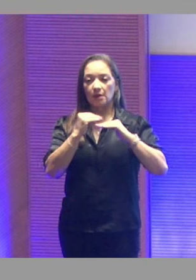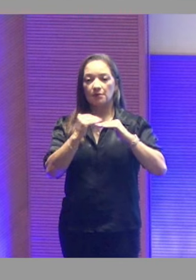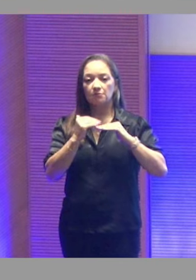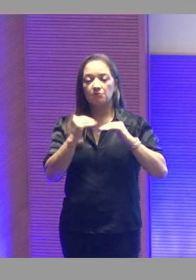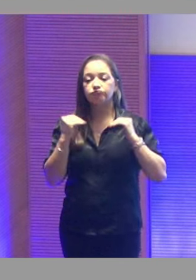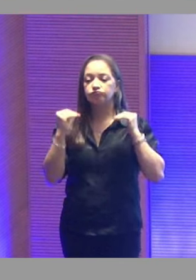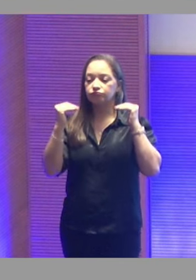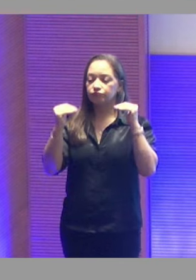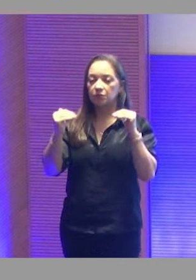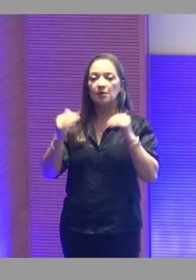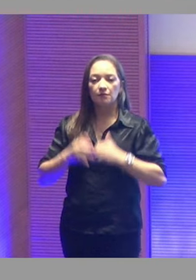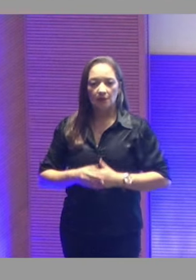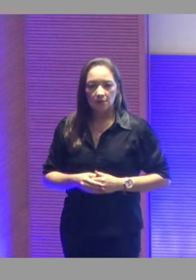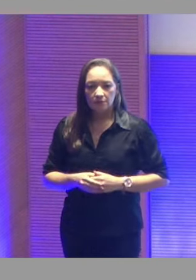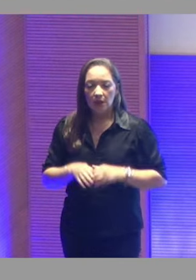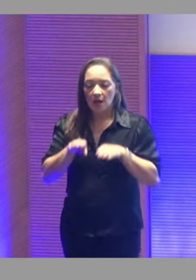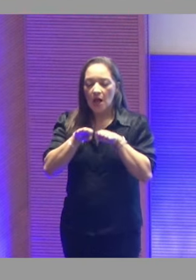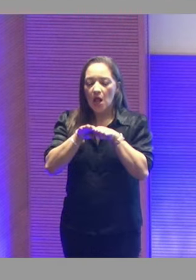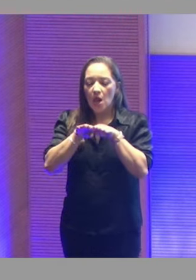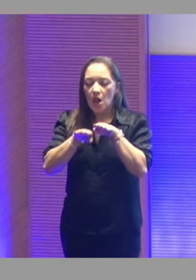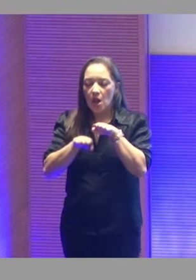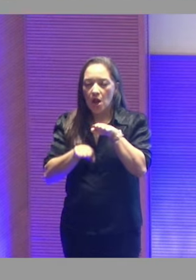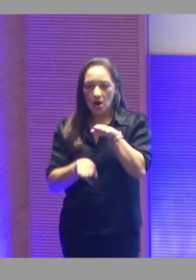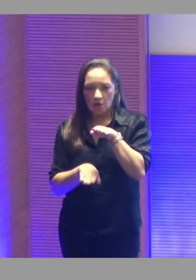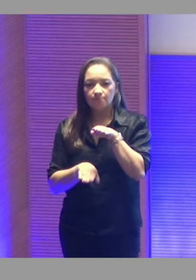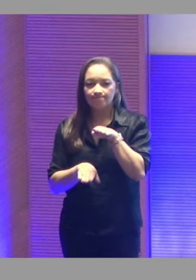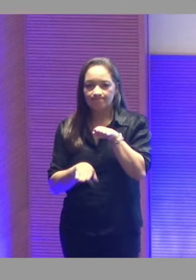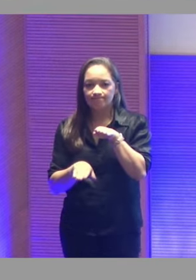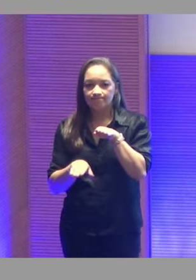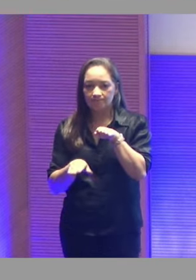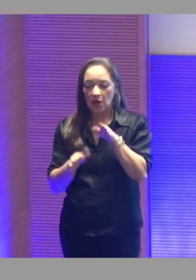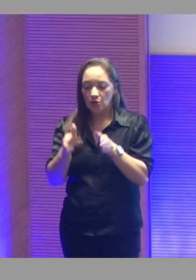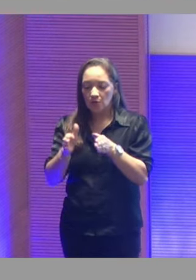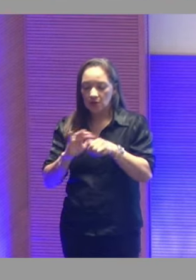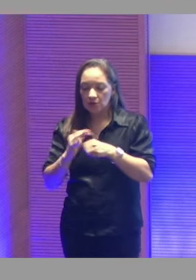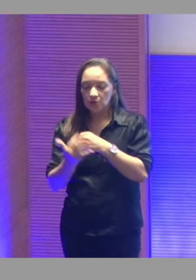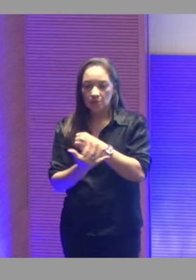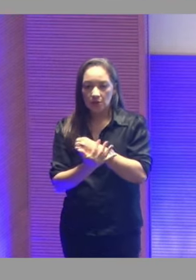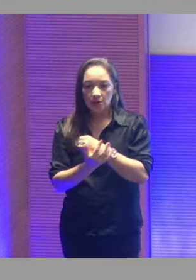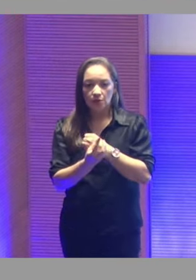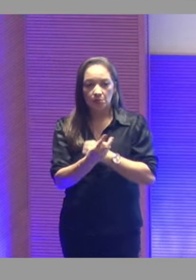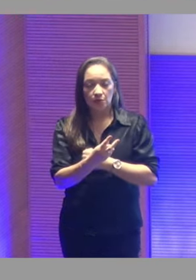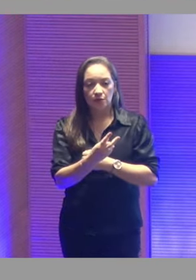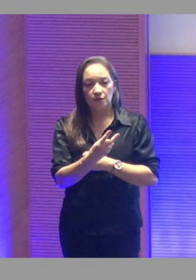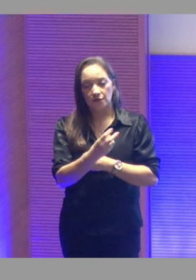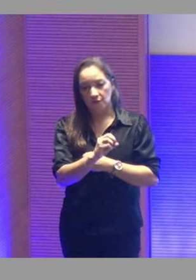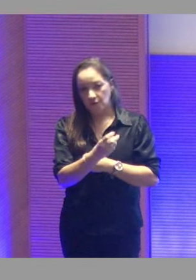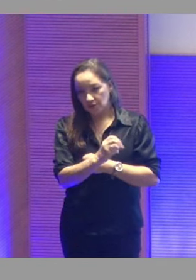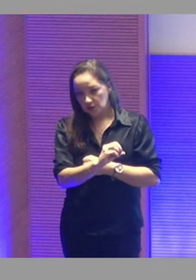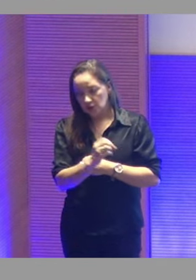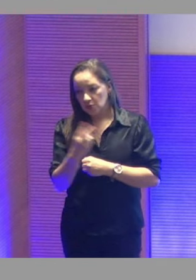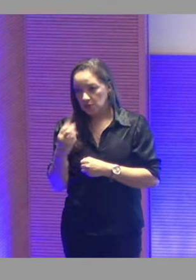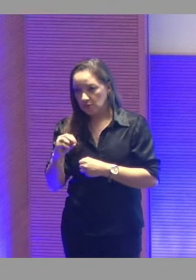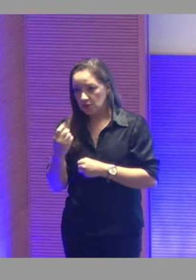bruscamente com o contexto da pandemia em 2020 2021 e no ciclo 2024 a gente já consegue observar que essas duas